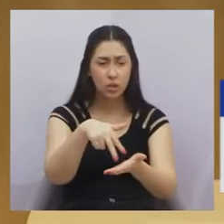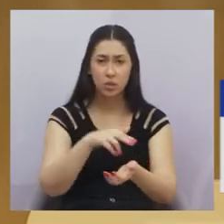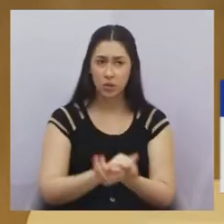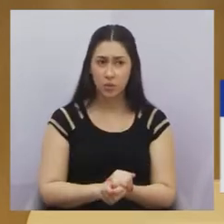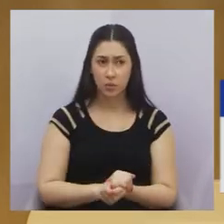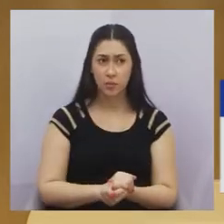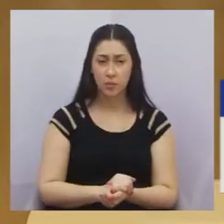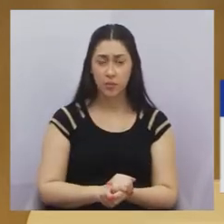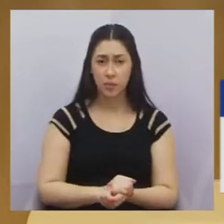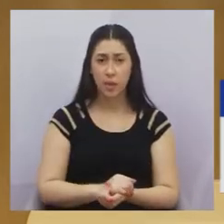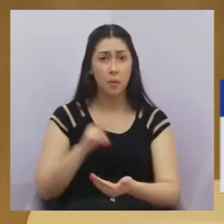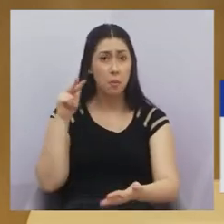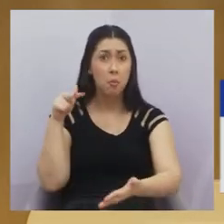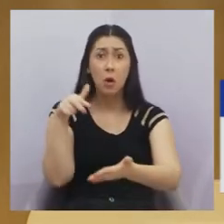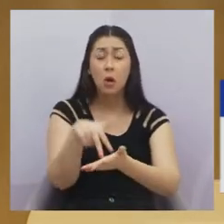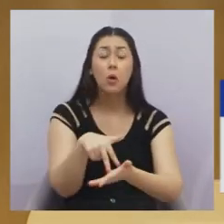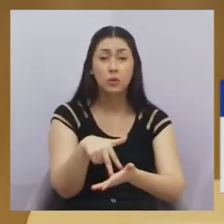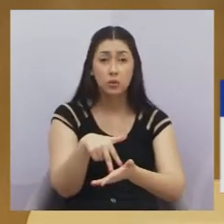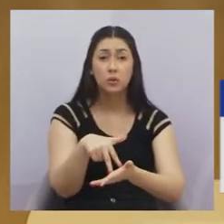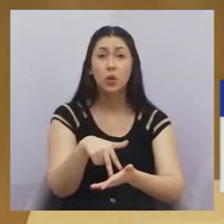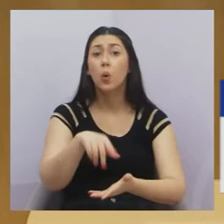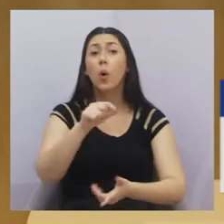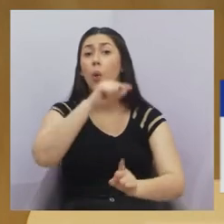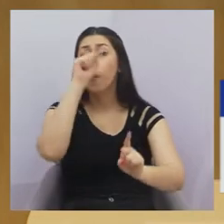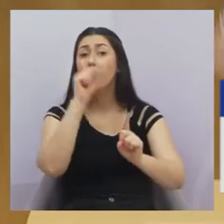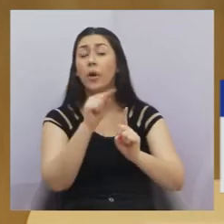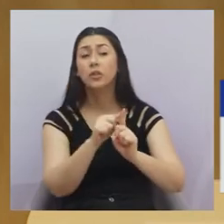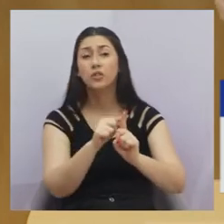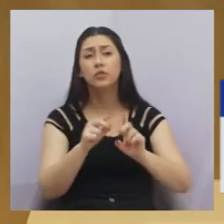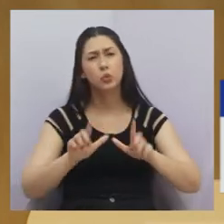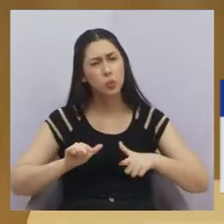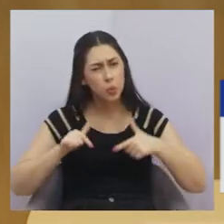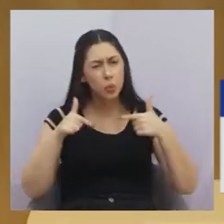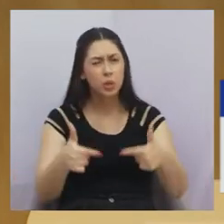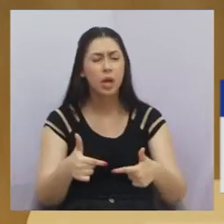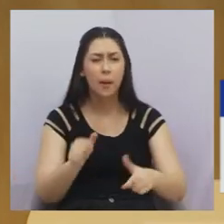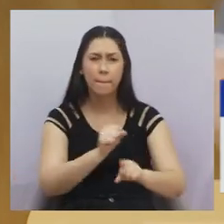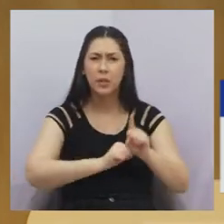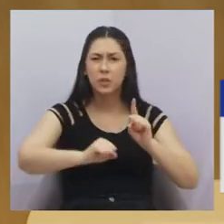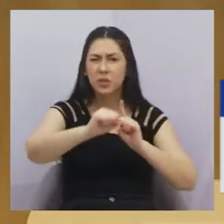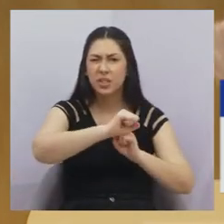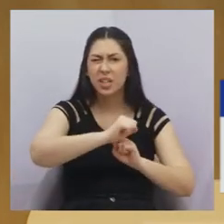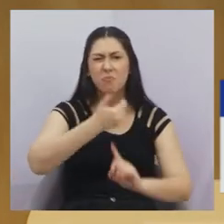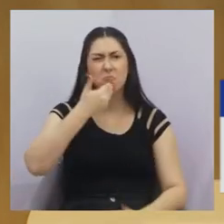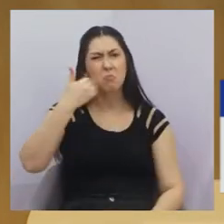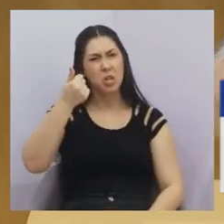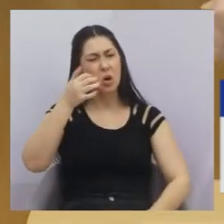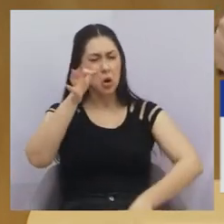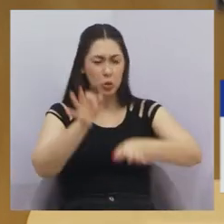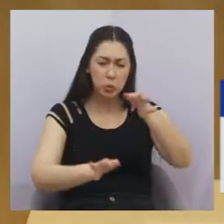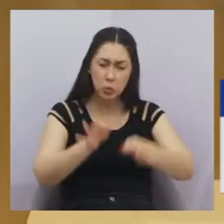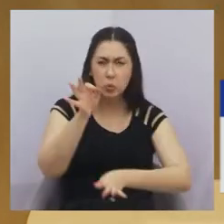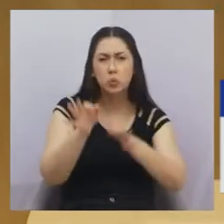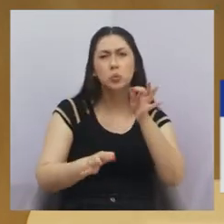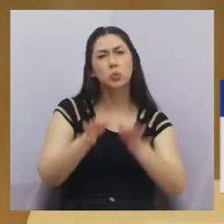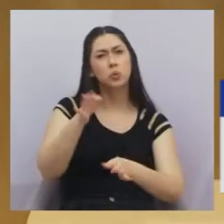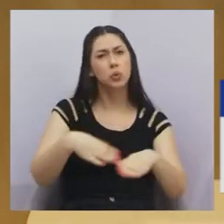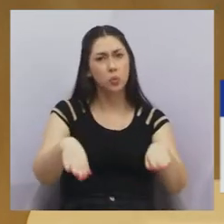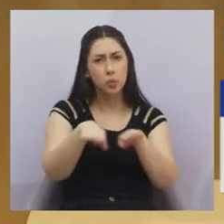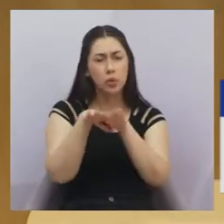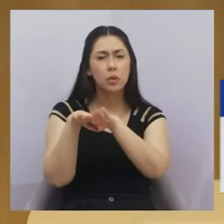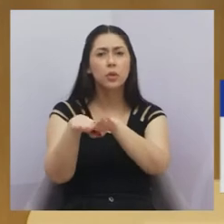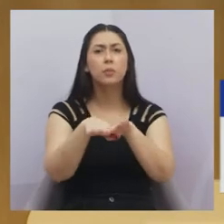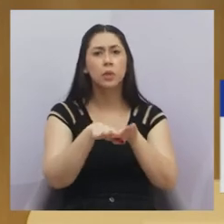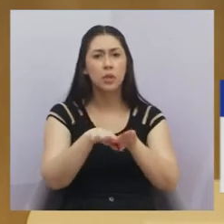política. E me trouxe na política o objetivo de lutar por uma sociedade mais justa, uma sociedade mais